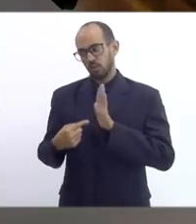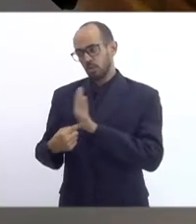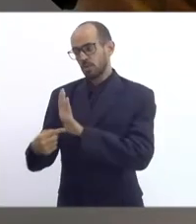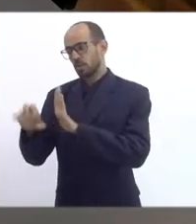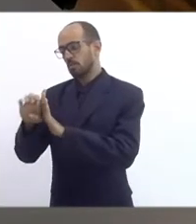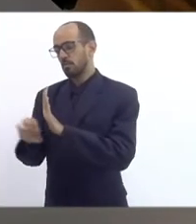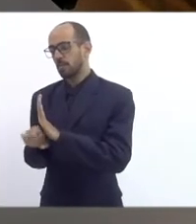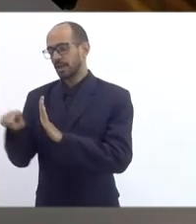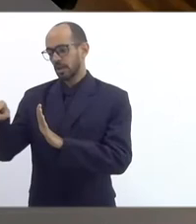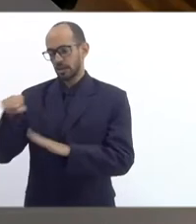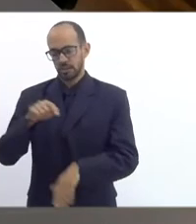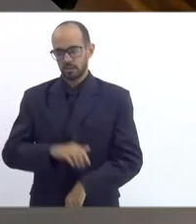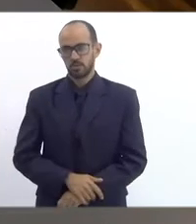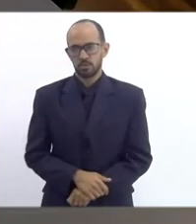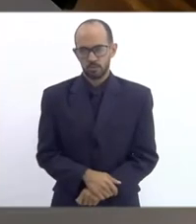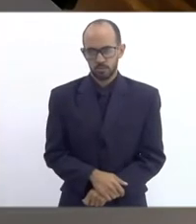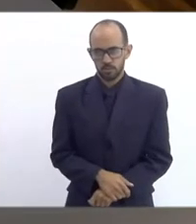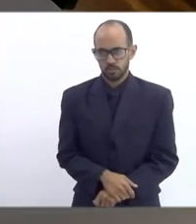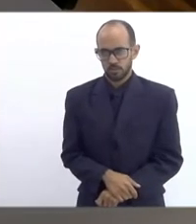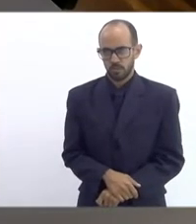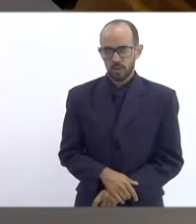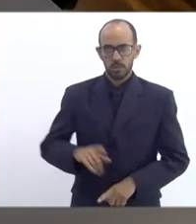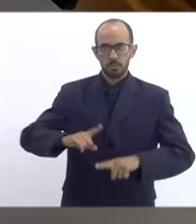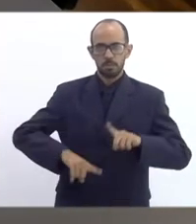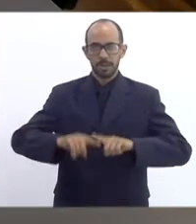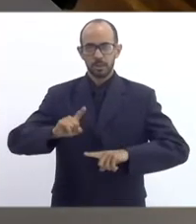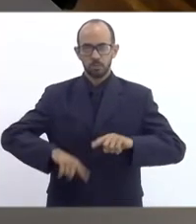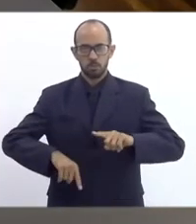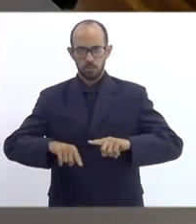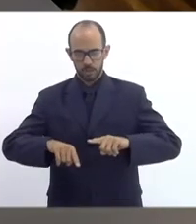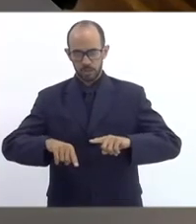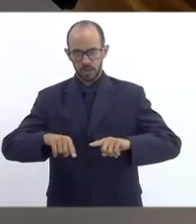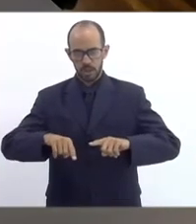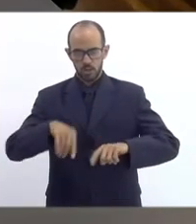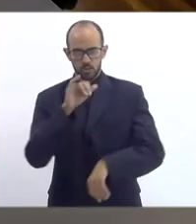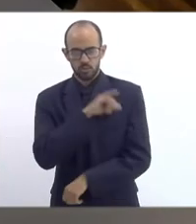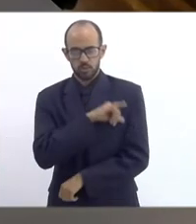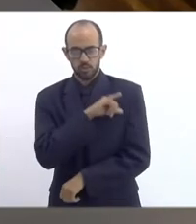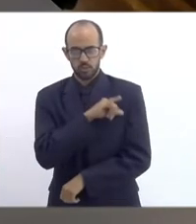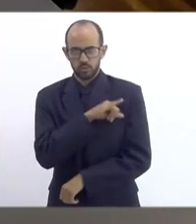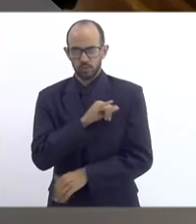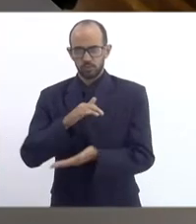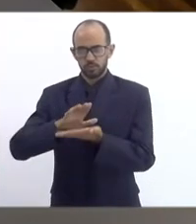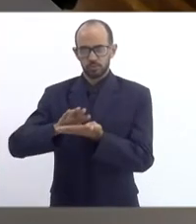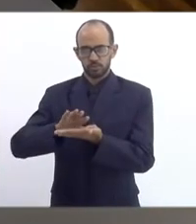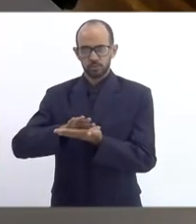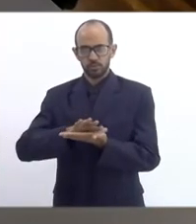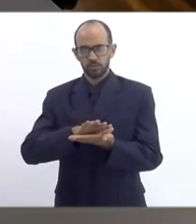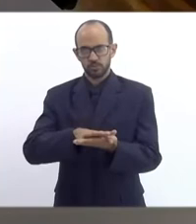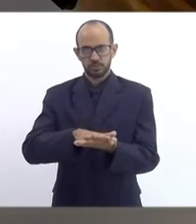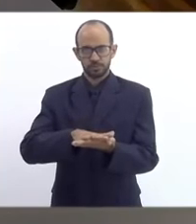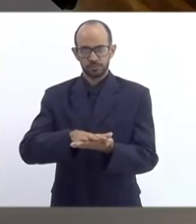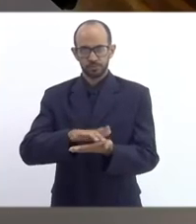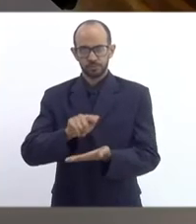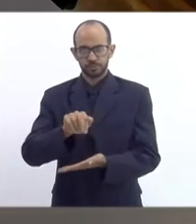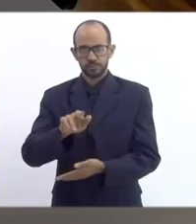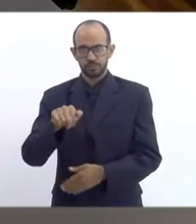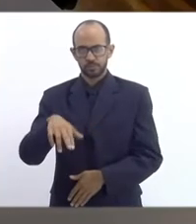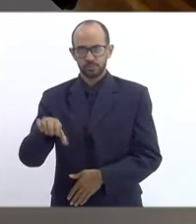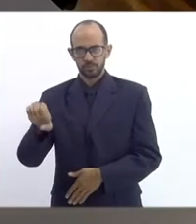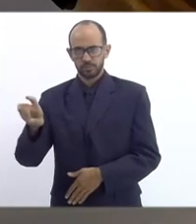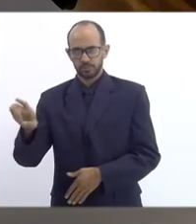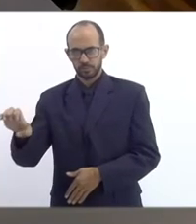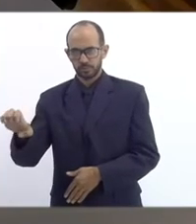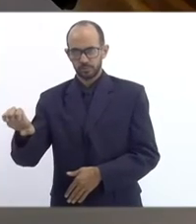emenda. Qual é? Patrimônio material do Estado do Rio de Janeiro, a Escola de Samba de Acadêmicos do Grande Rio e